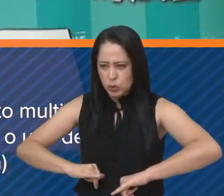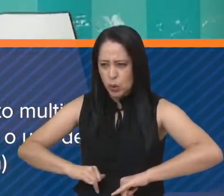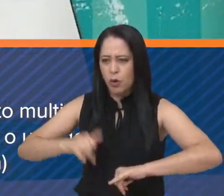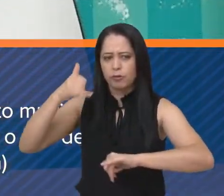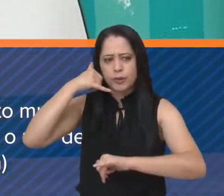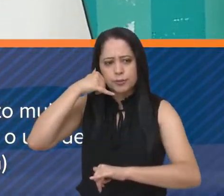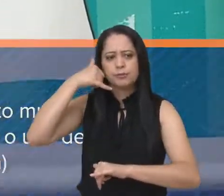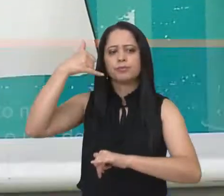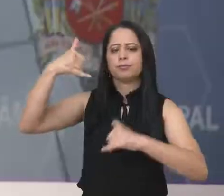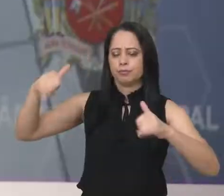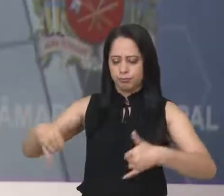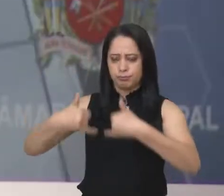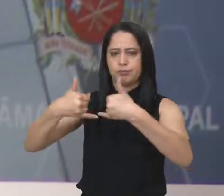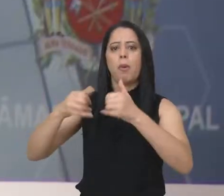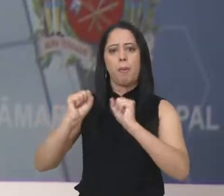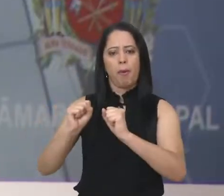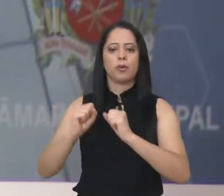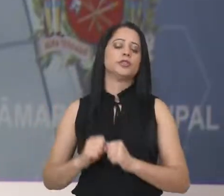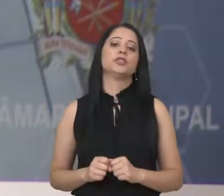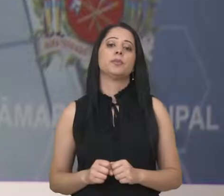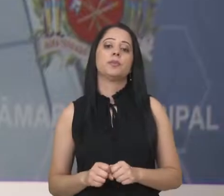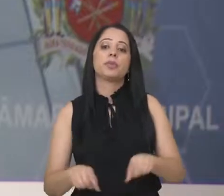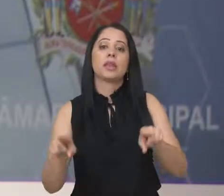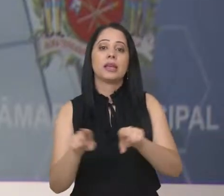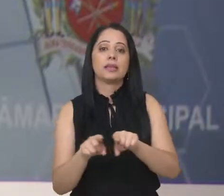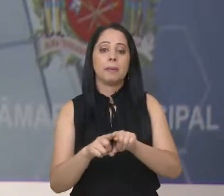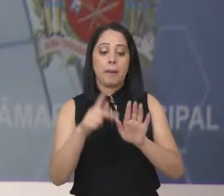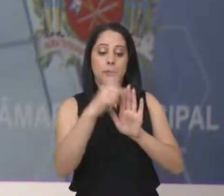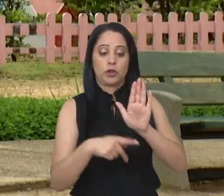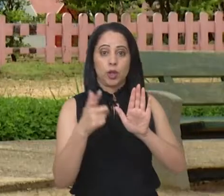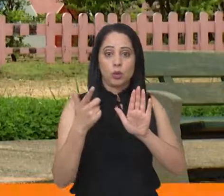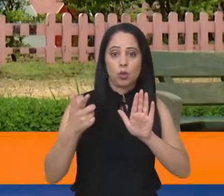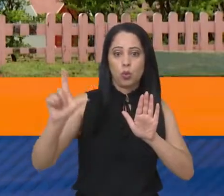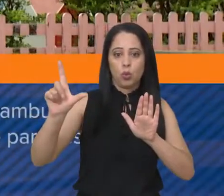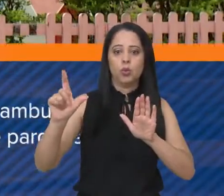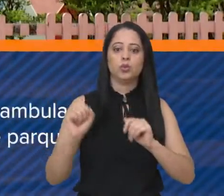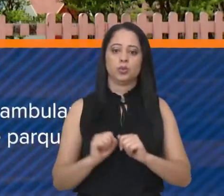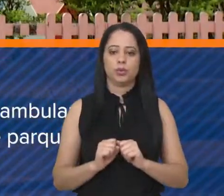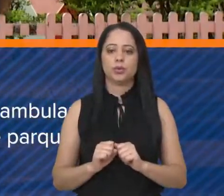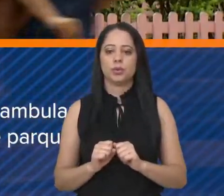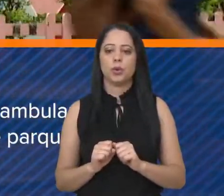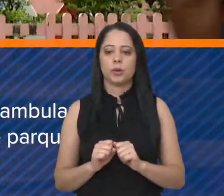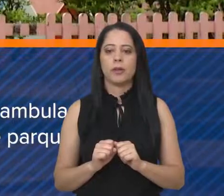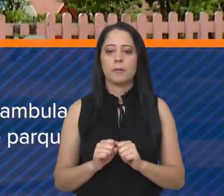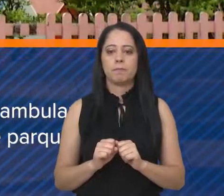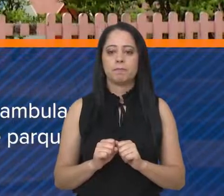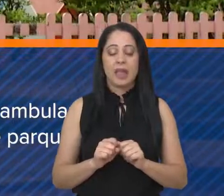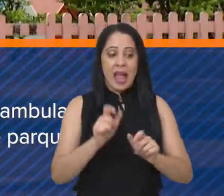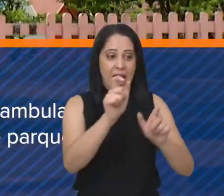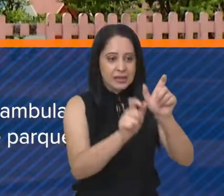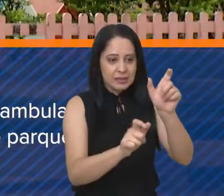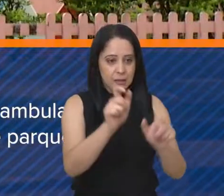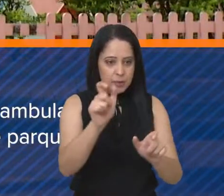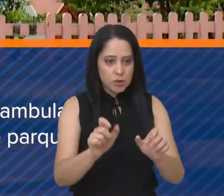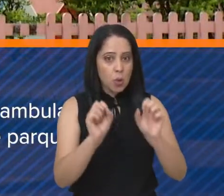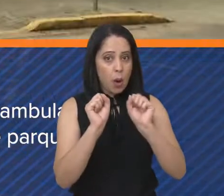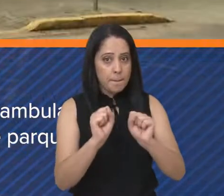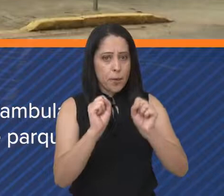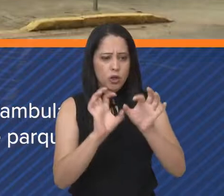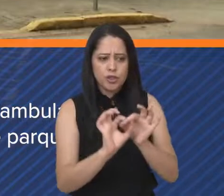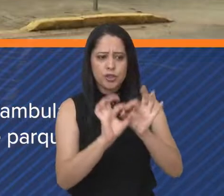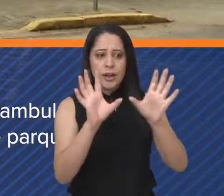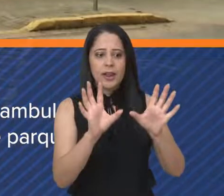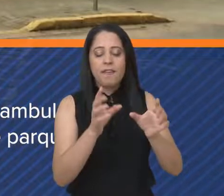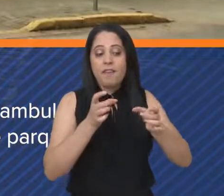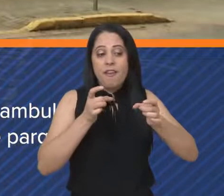que necessita de apoio. Marcão ainda tem outro projeto na pauta. A matéria prevê emitir uma permissão para regulamentar o trabalho